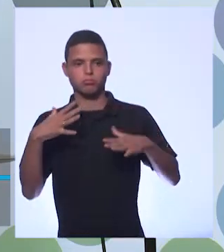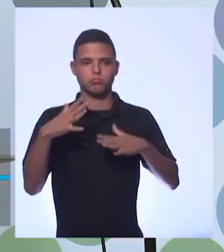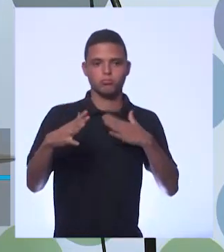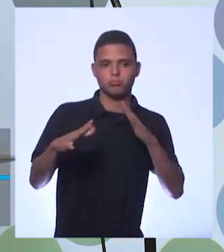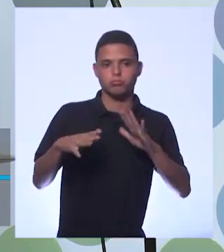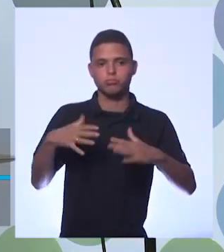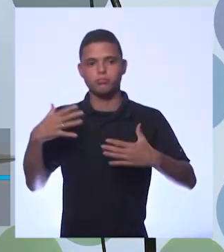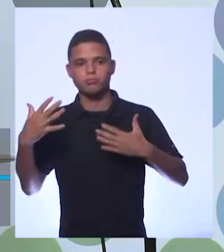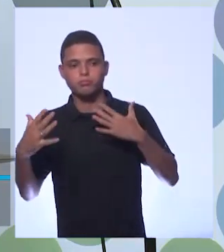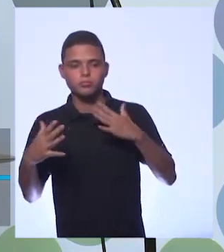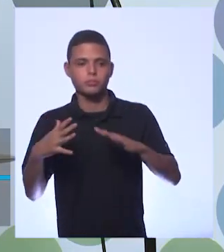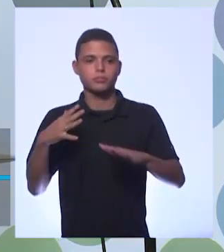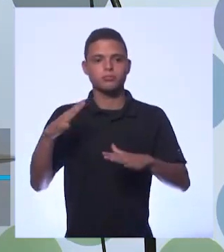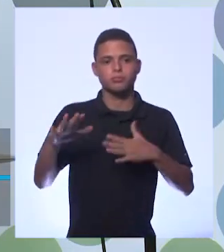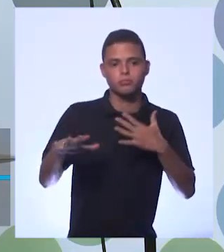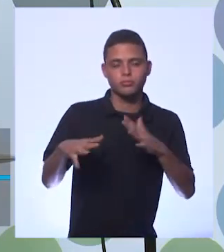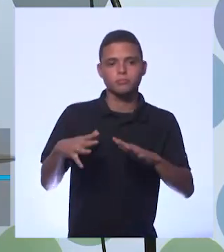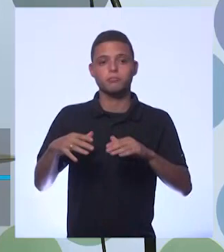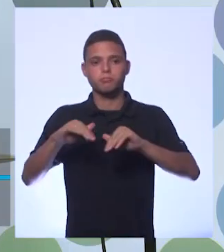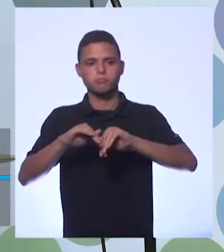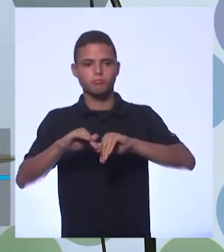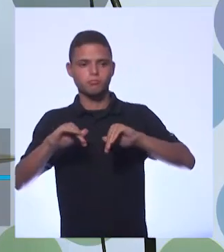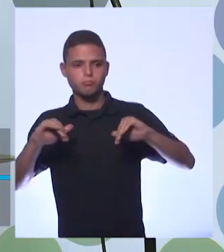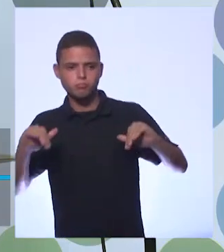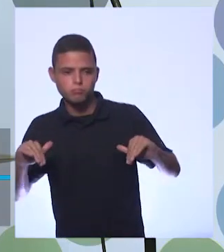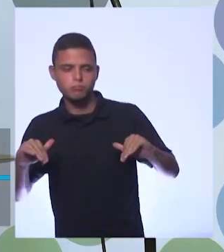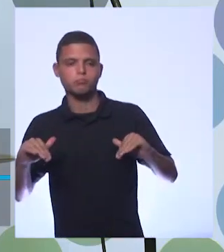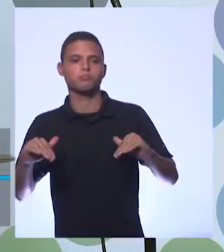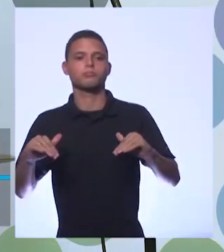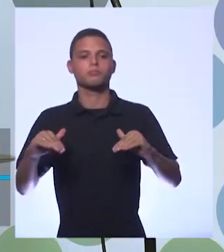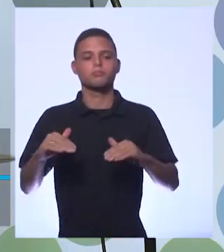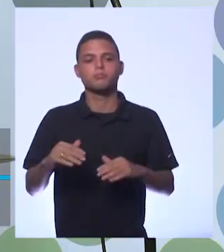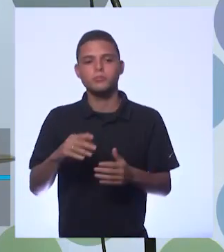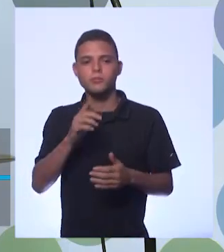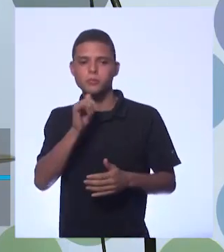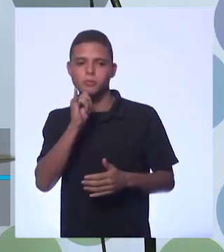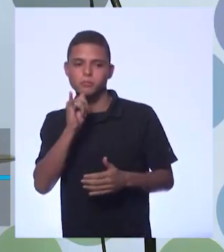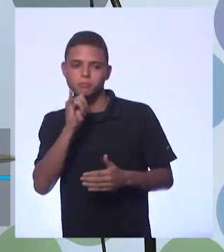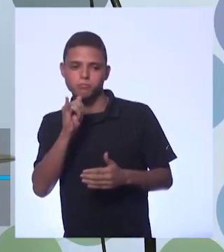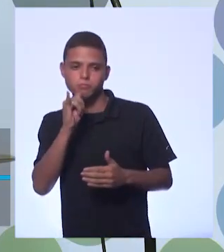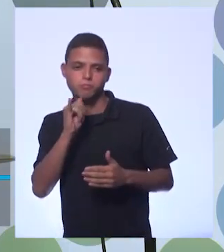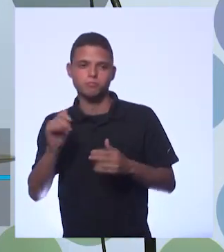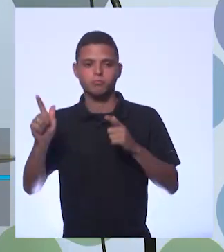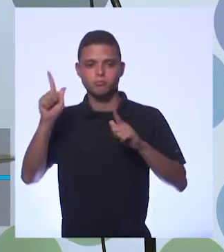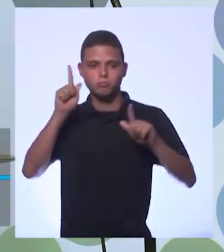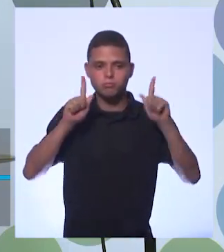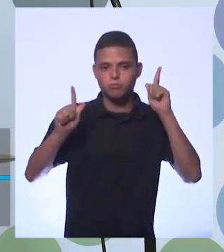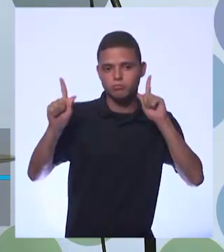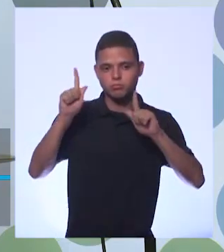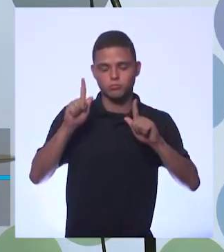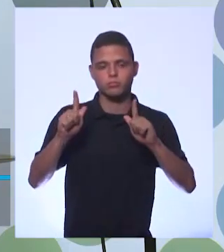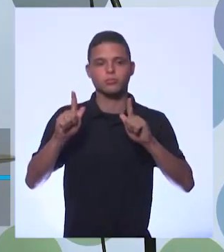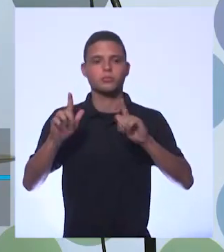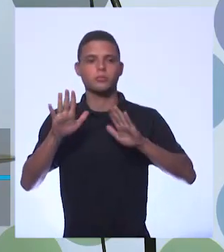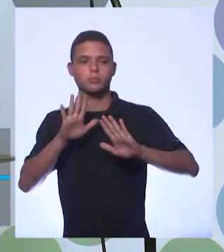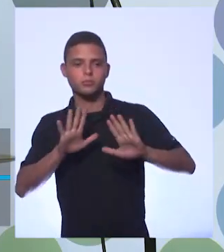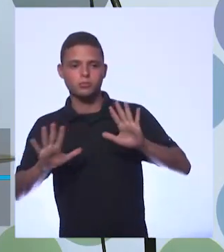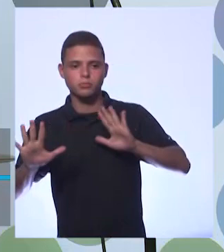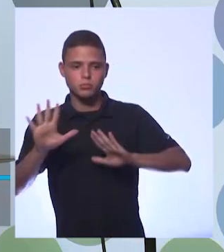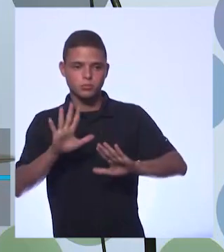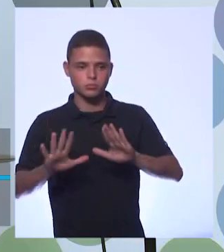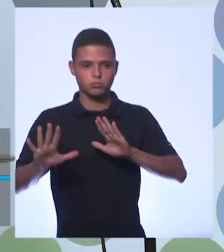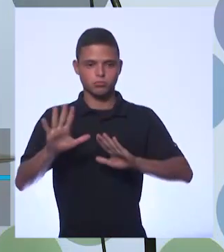movimento, e ele separa o movimento em duas categorias. Então, por exemplo, o movimento que se move por uma ação externa